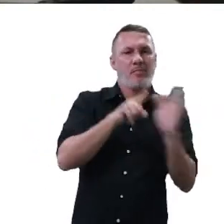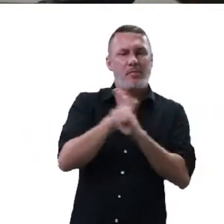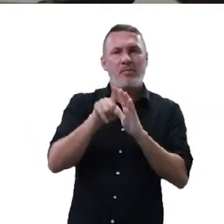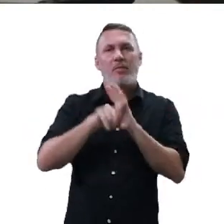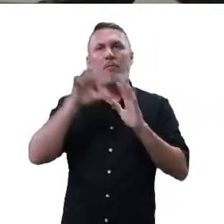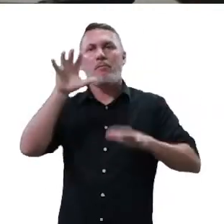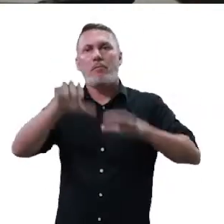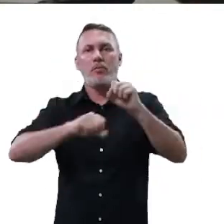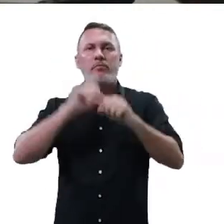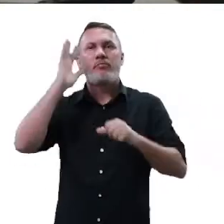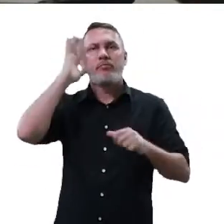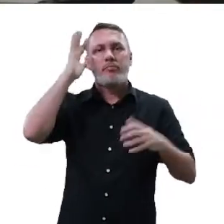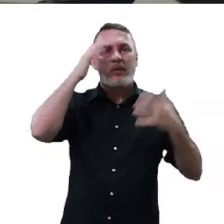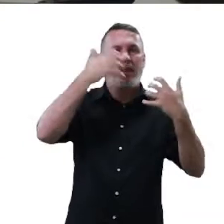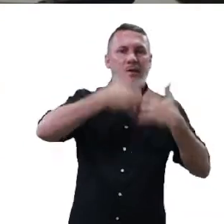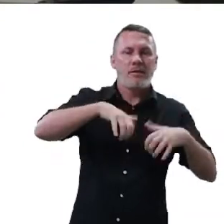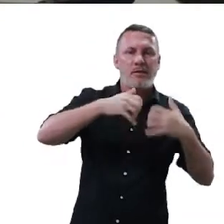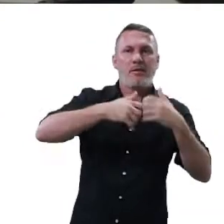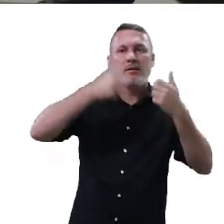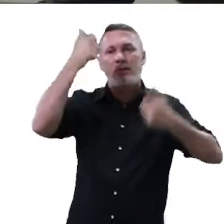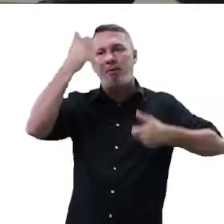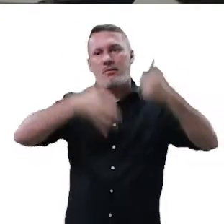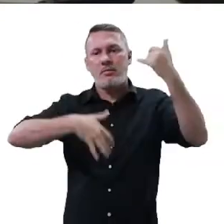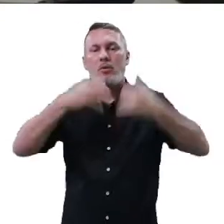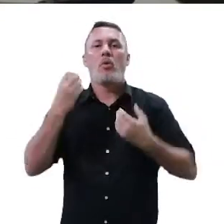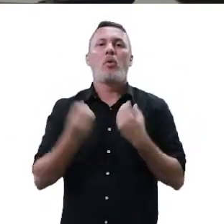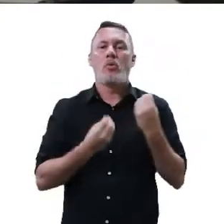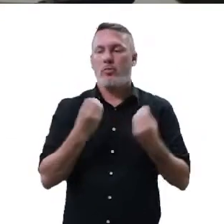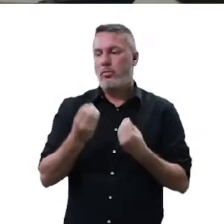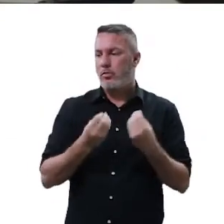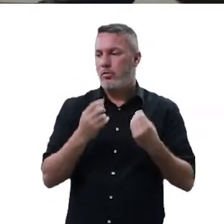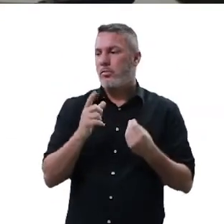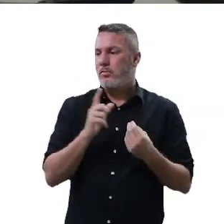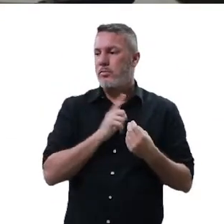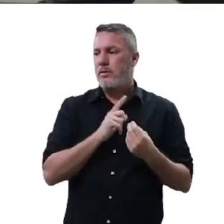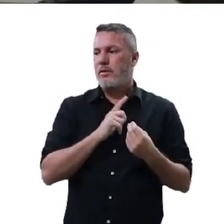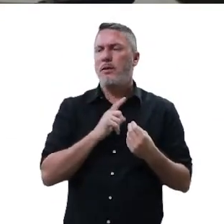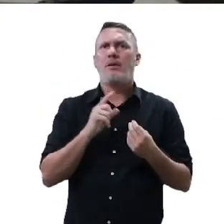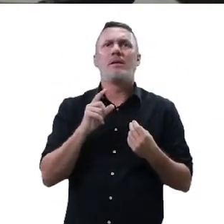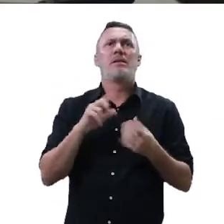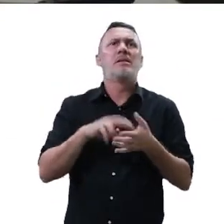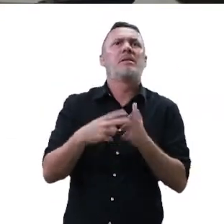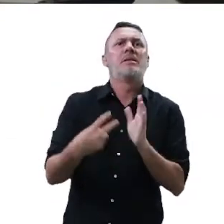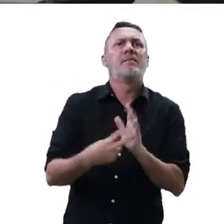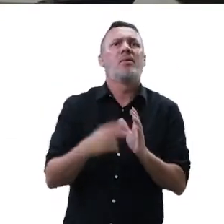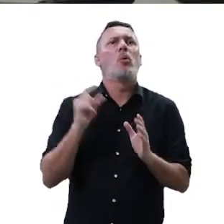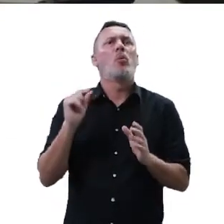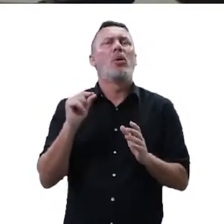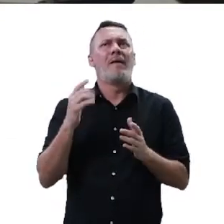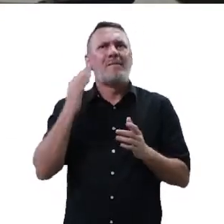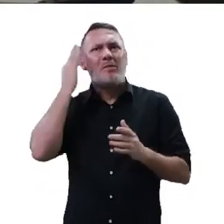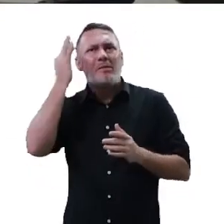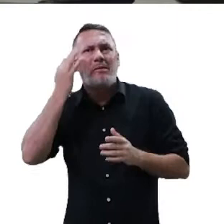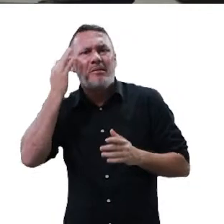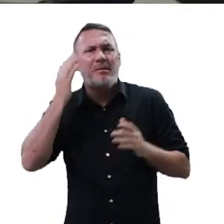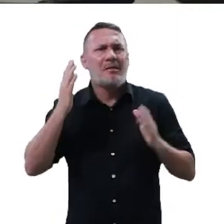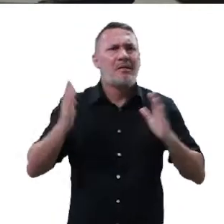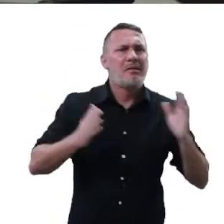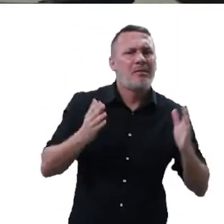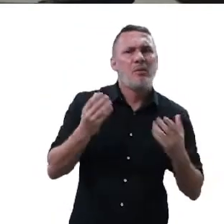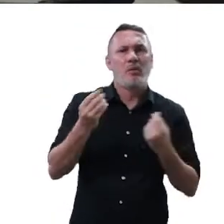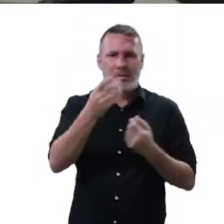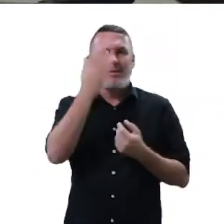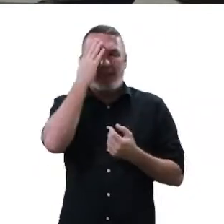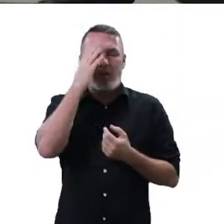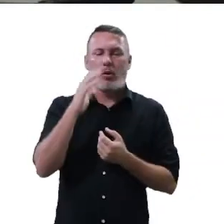do mito e na busca racional por explicações era, enfim, o que é isso tudo? A gente sabe muito